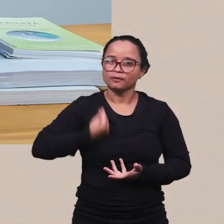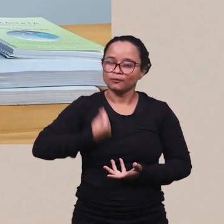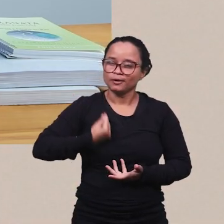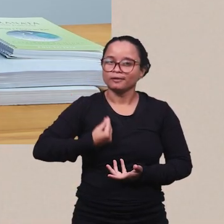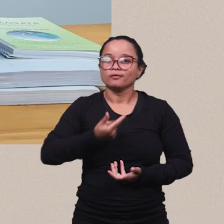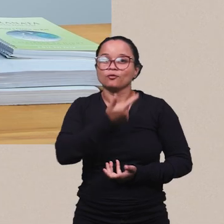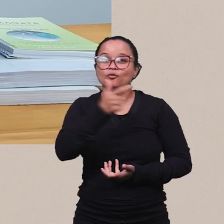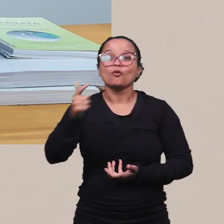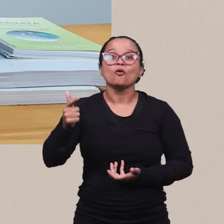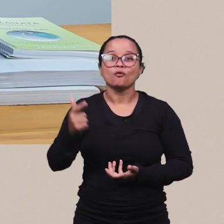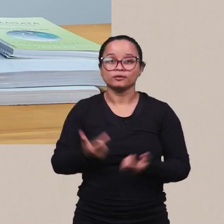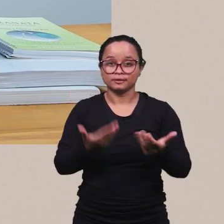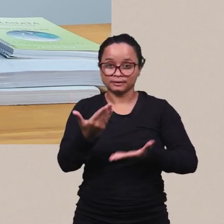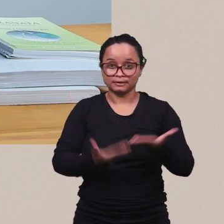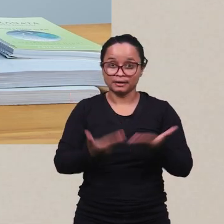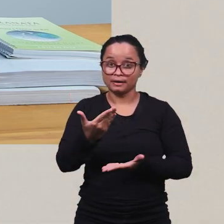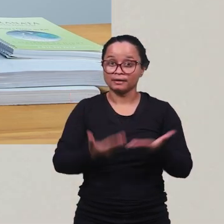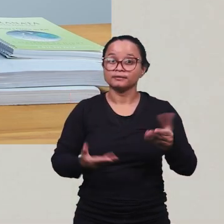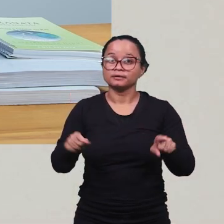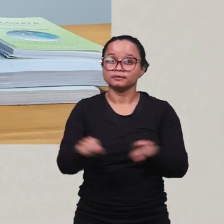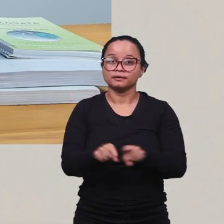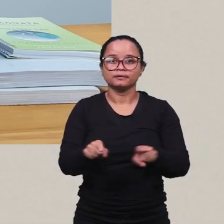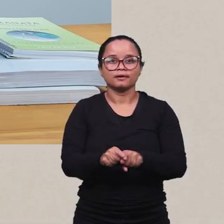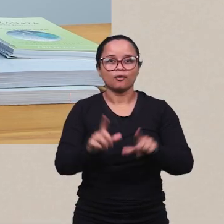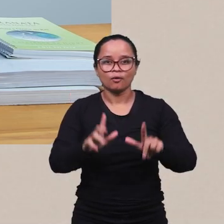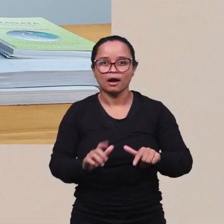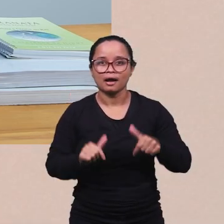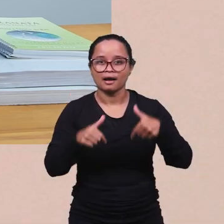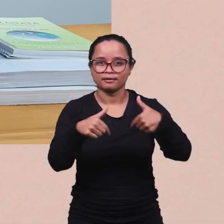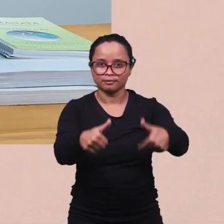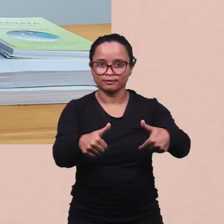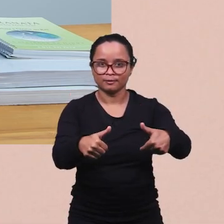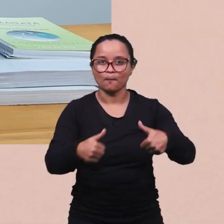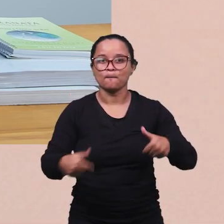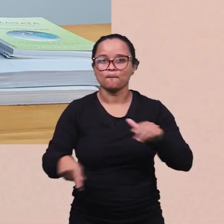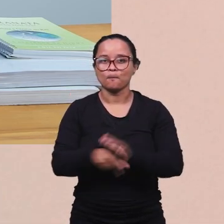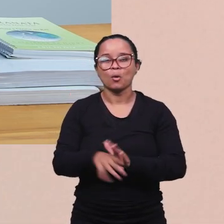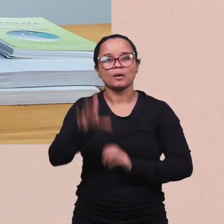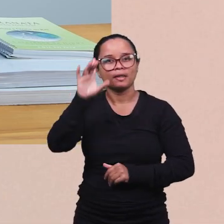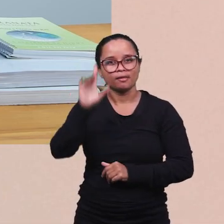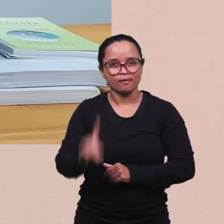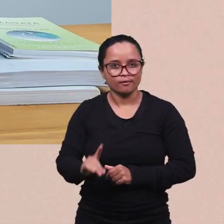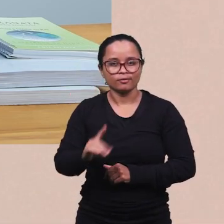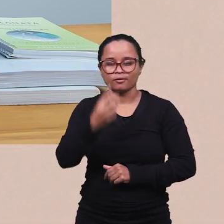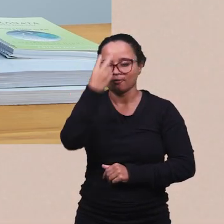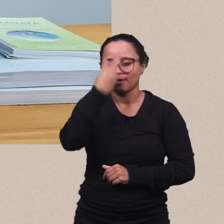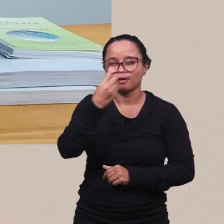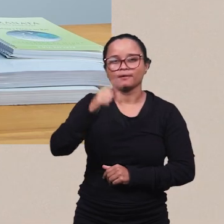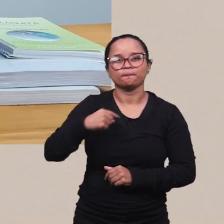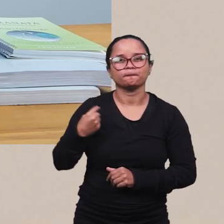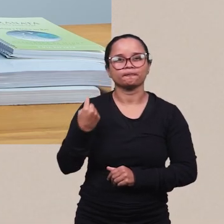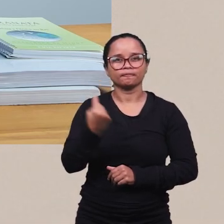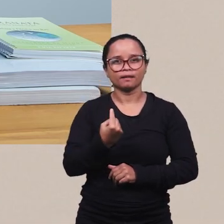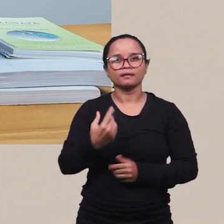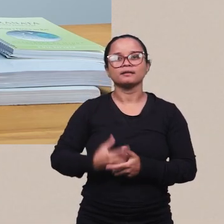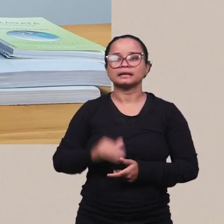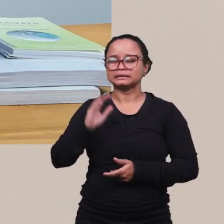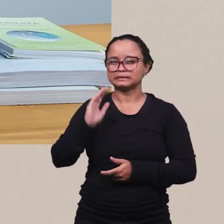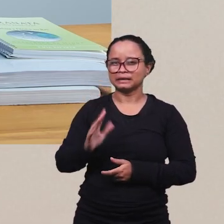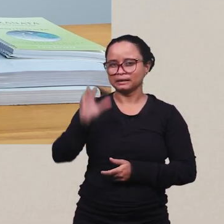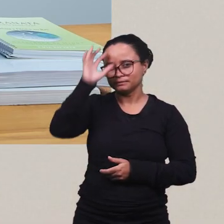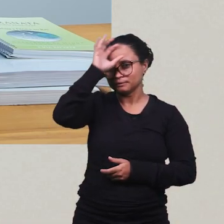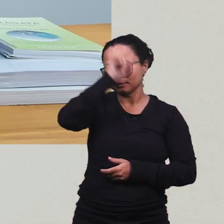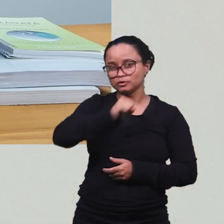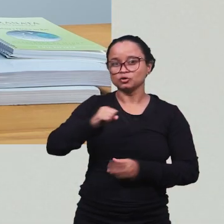irmãos que foram chegando produziram as novas ações da deficiência visual. Com eles aprendemos que todos os